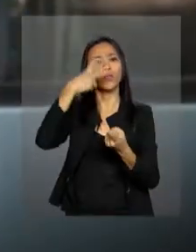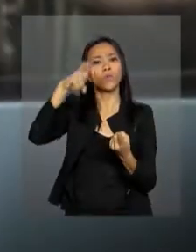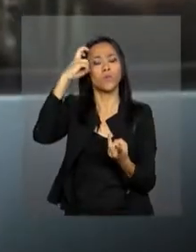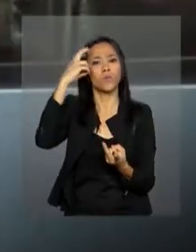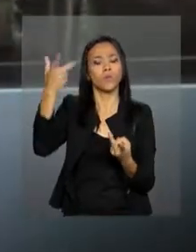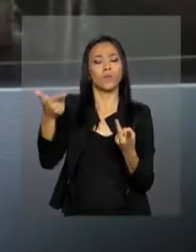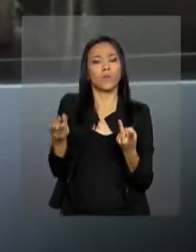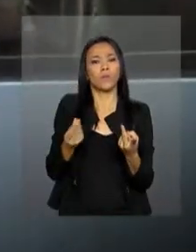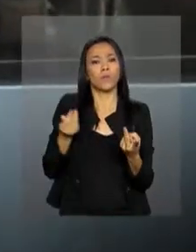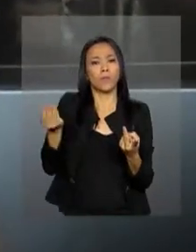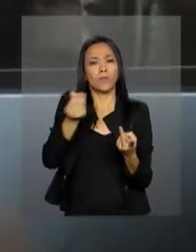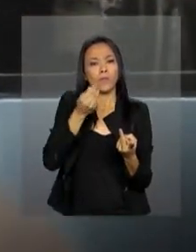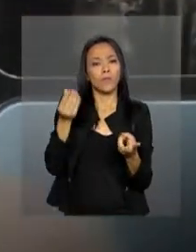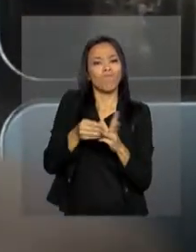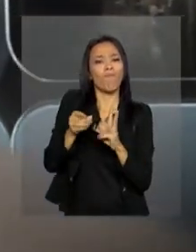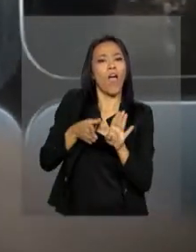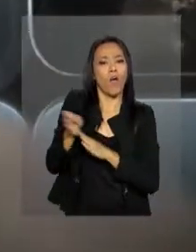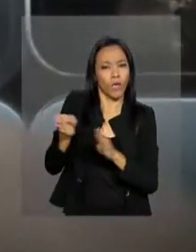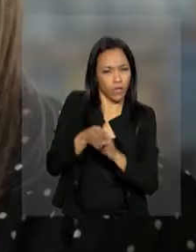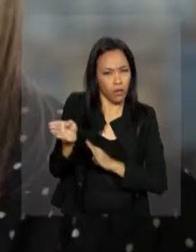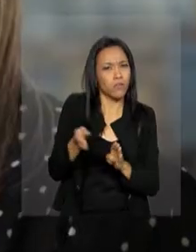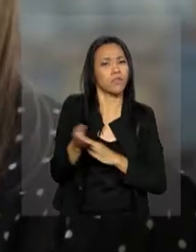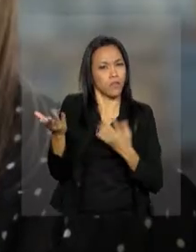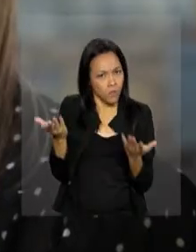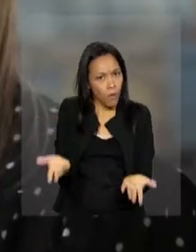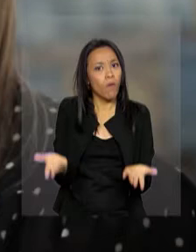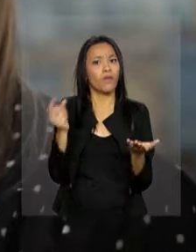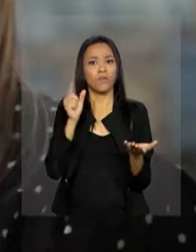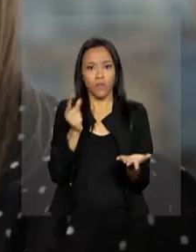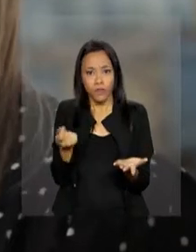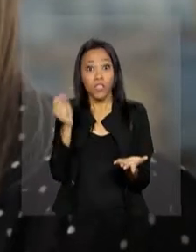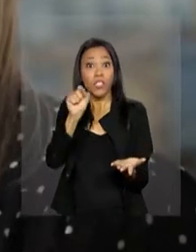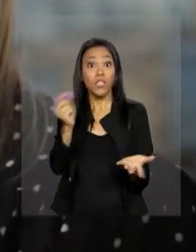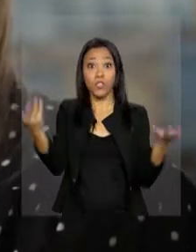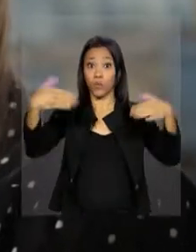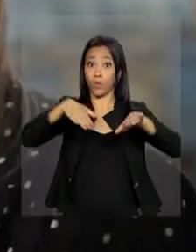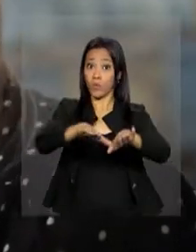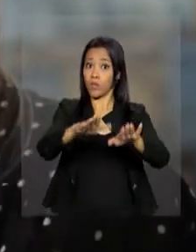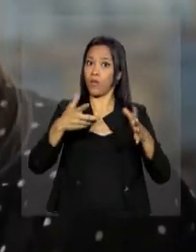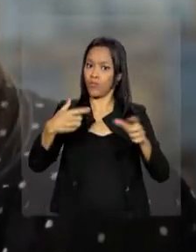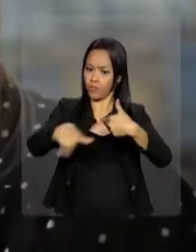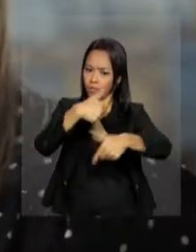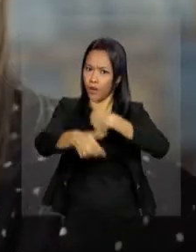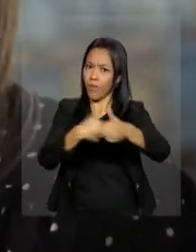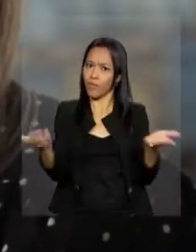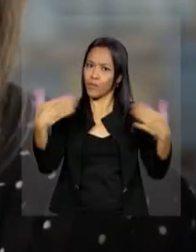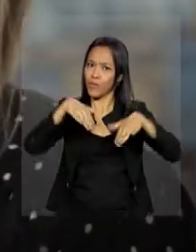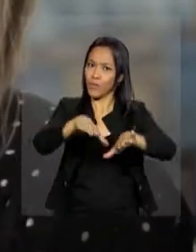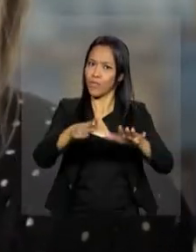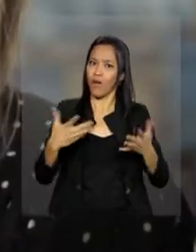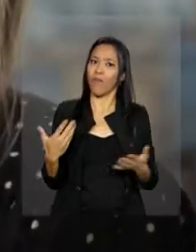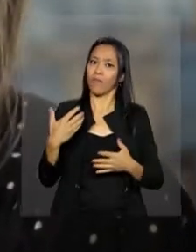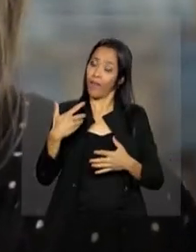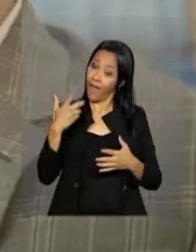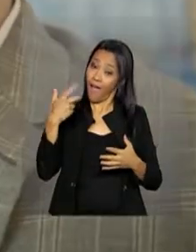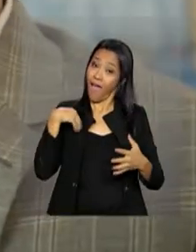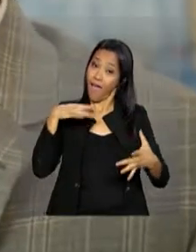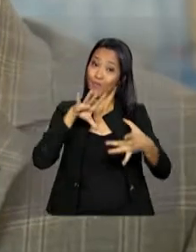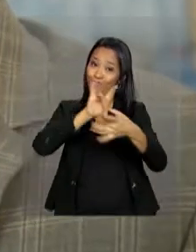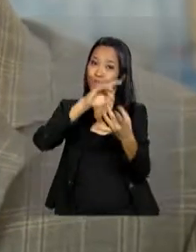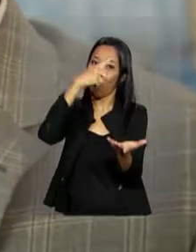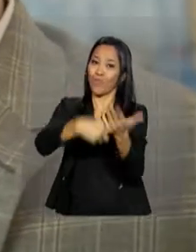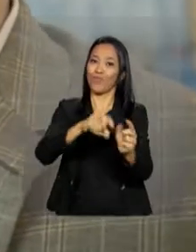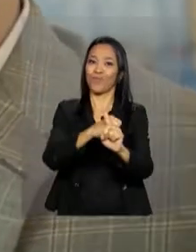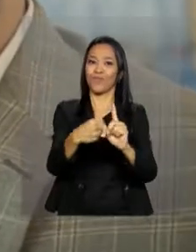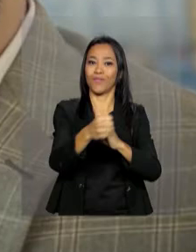e orientação. Nesse caso, orientação de inclusão, de um trabalho de inclusão, fazer o nosso papel social. Nós